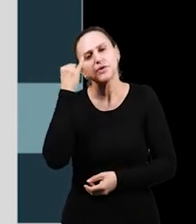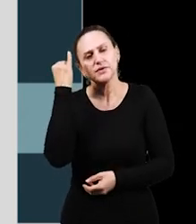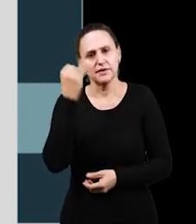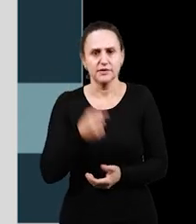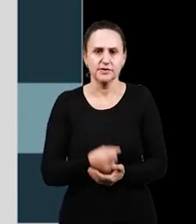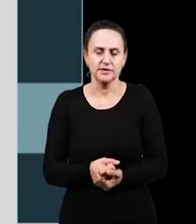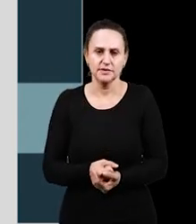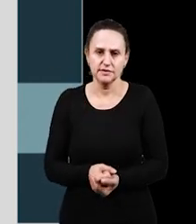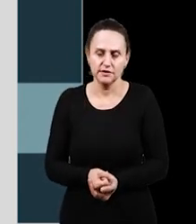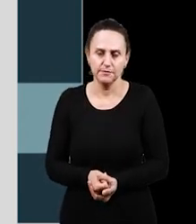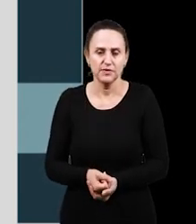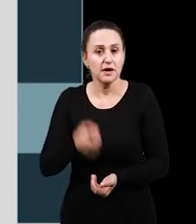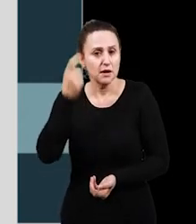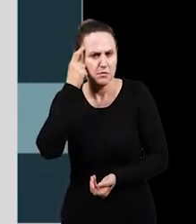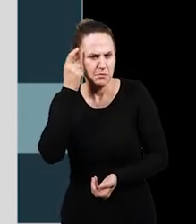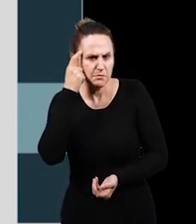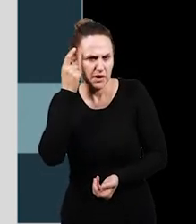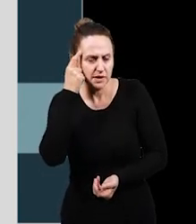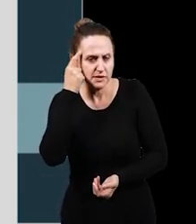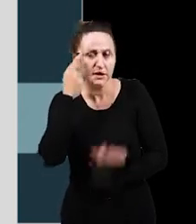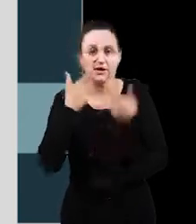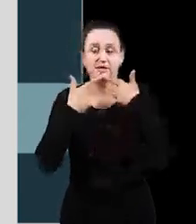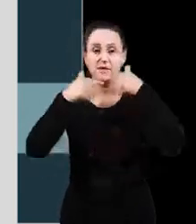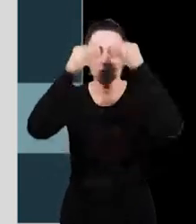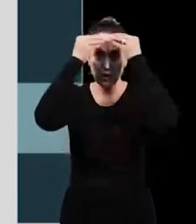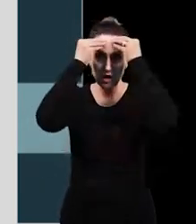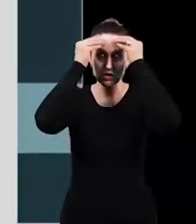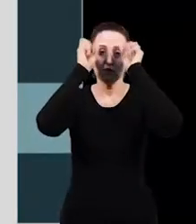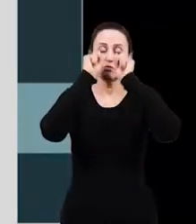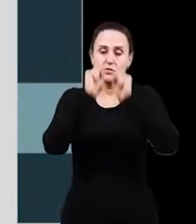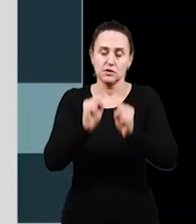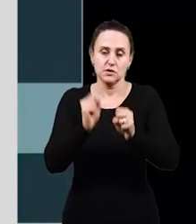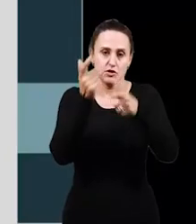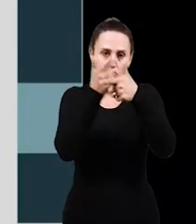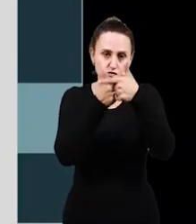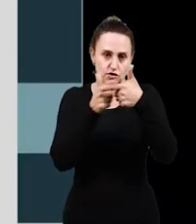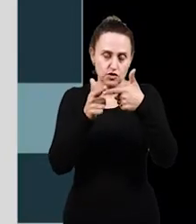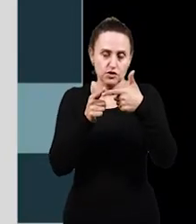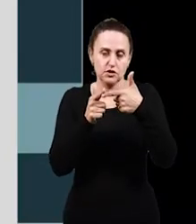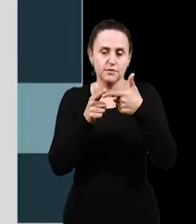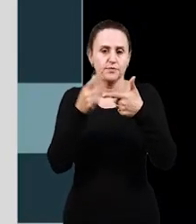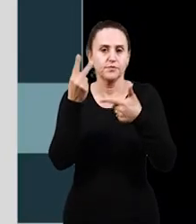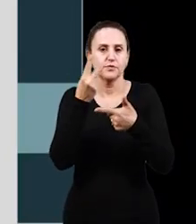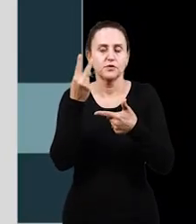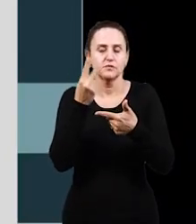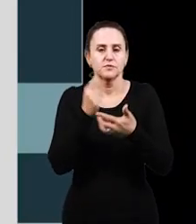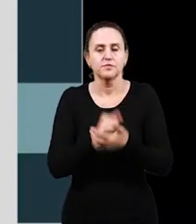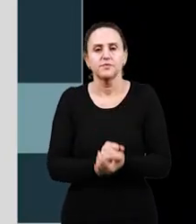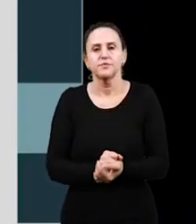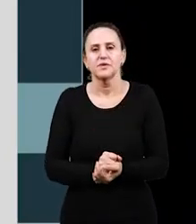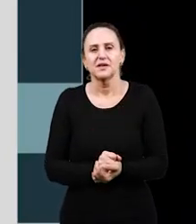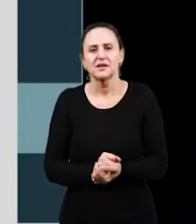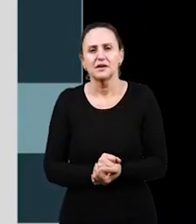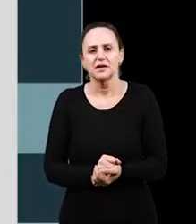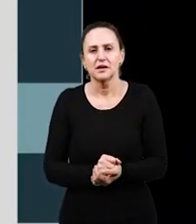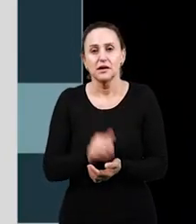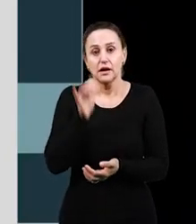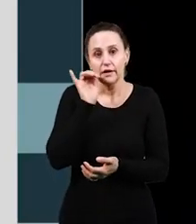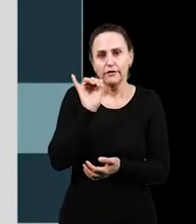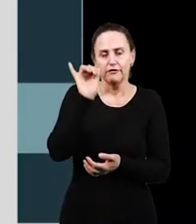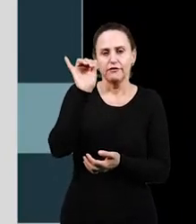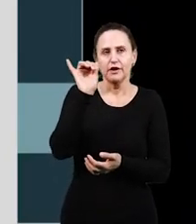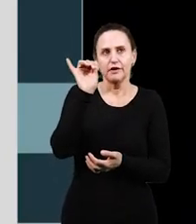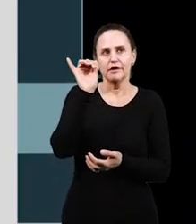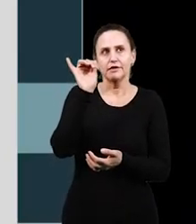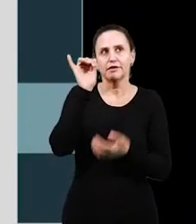da linguagem né porque porque pensar que a linguagem pode ser dividida duas vezes é a sobre a evita a